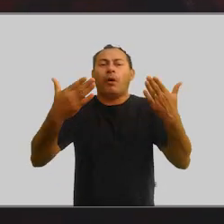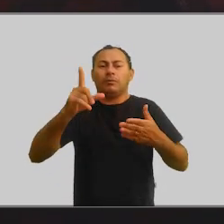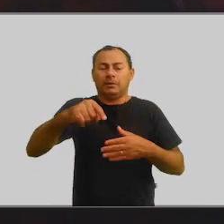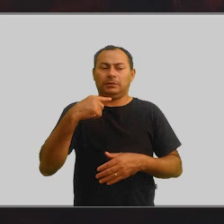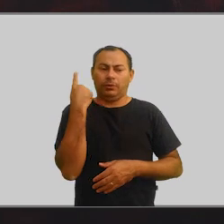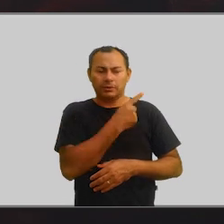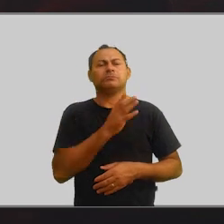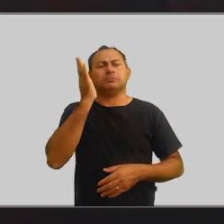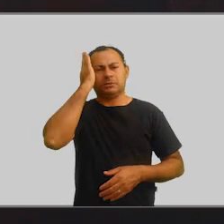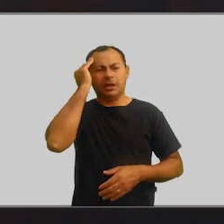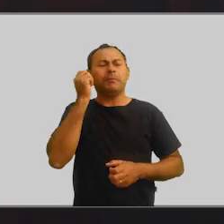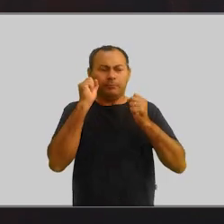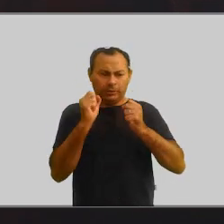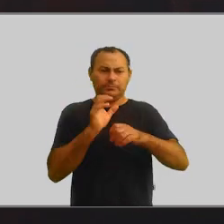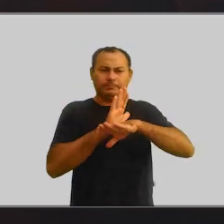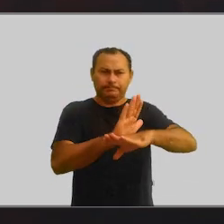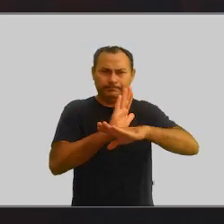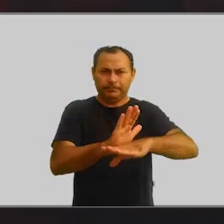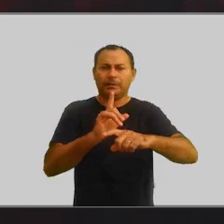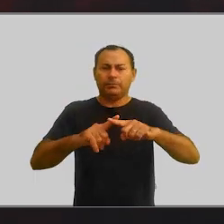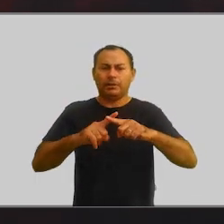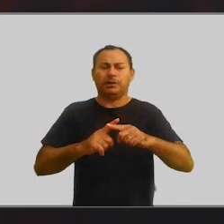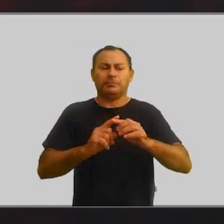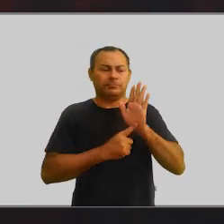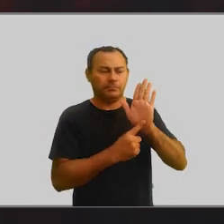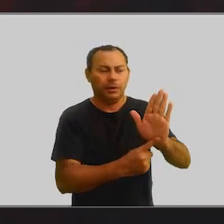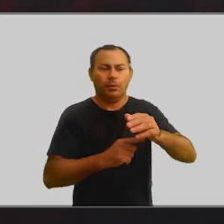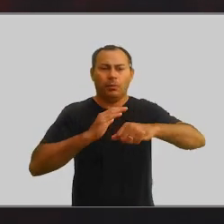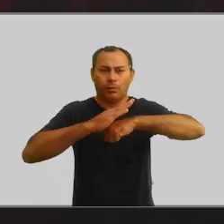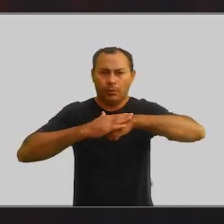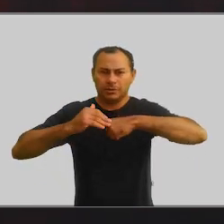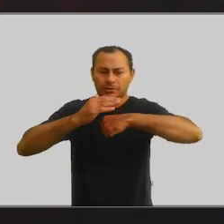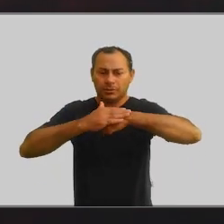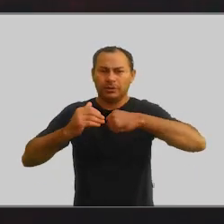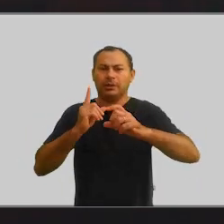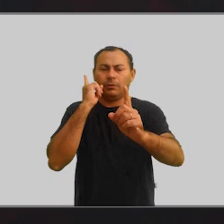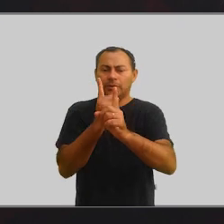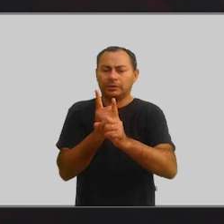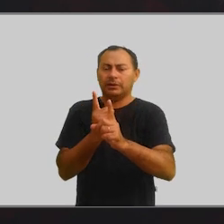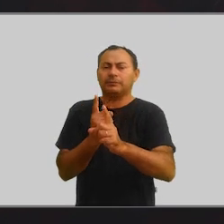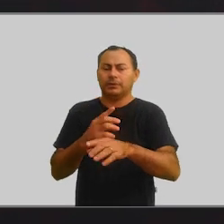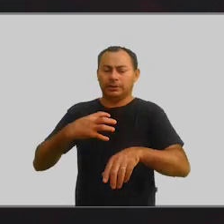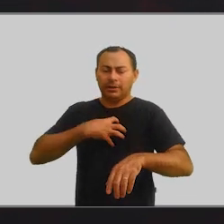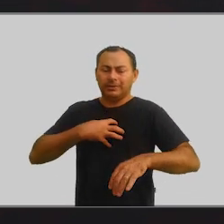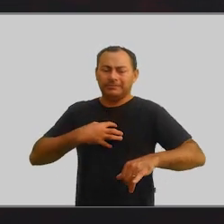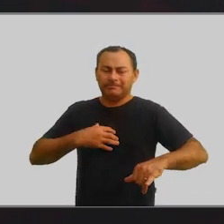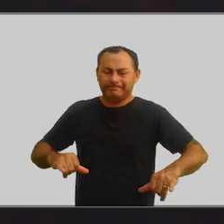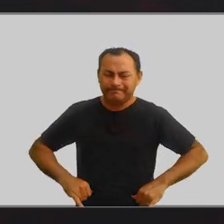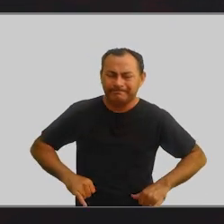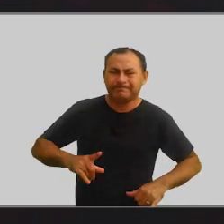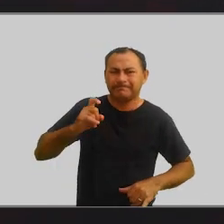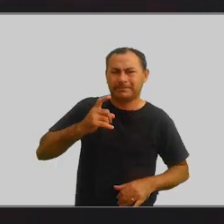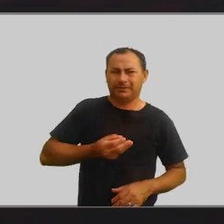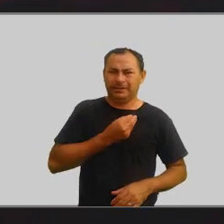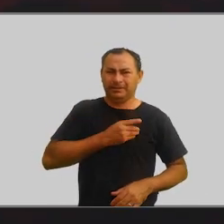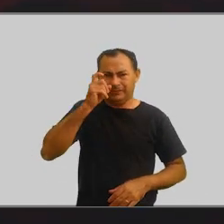sejam, estamos qualificados para ajudá-las porque podemos lhes mostrar o consolo que encontramos quando estávamos feridos.